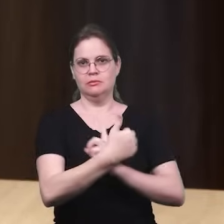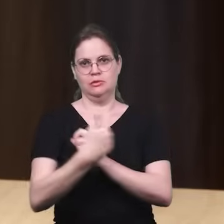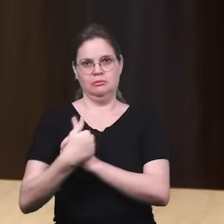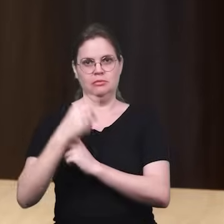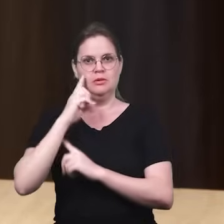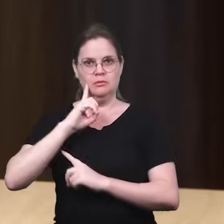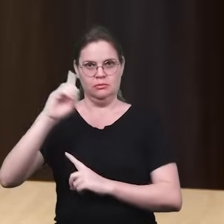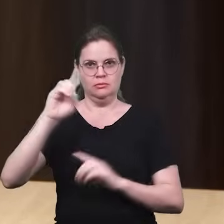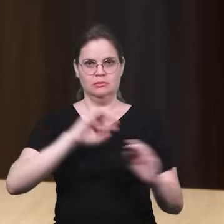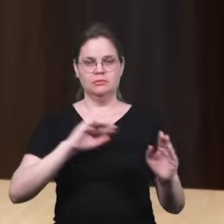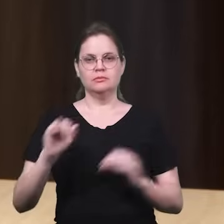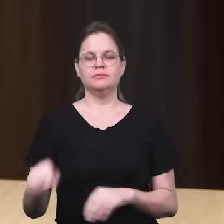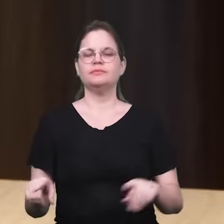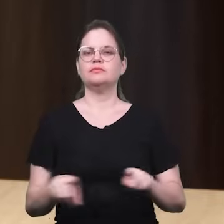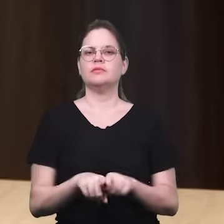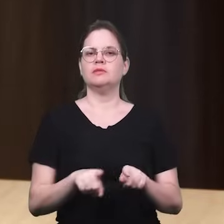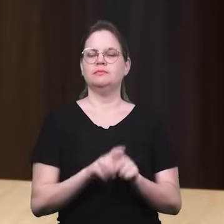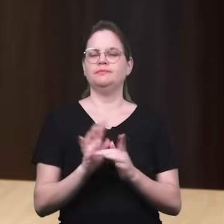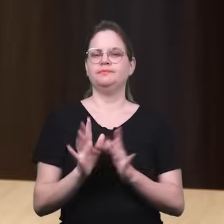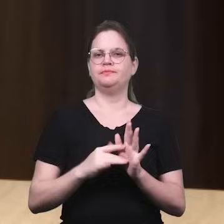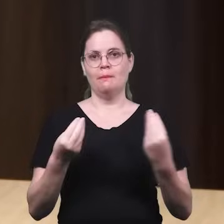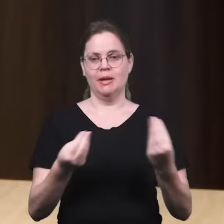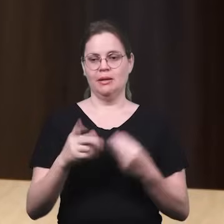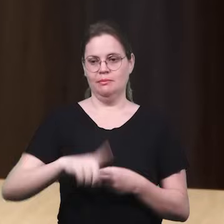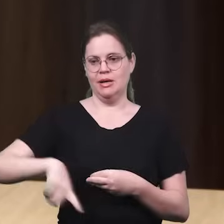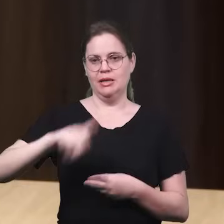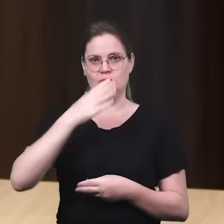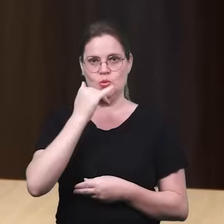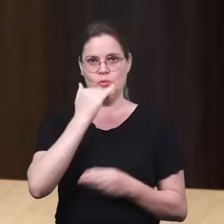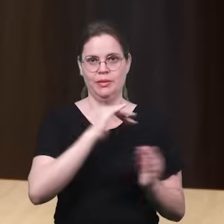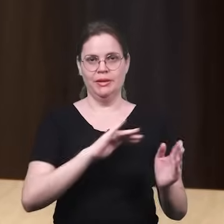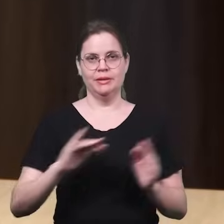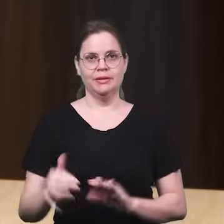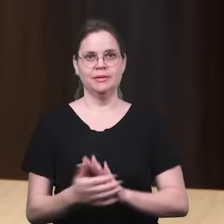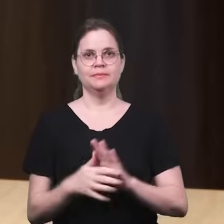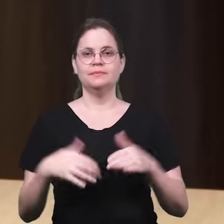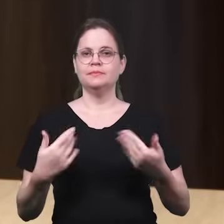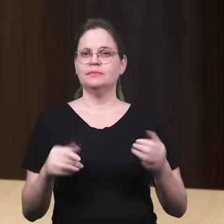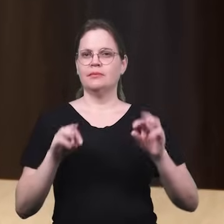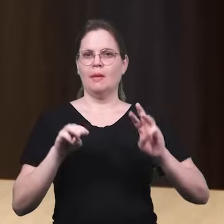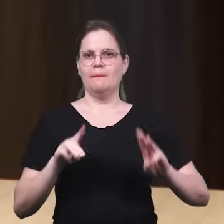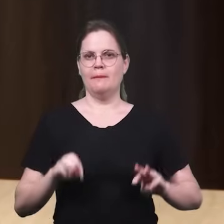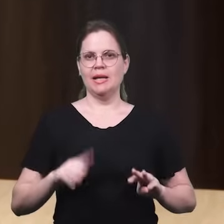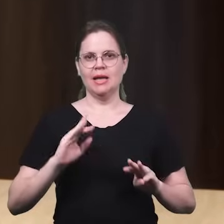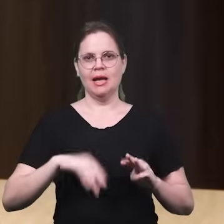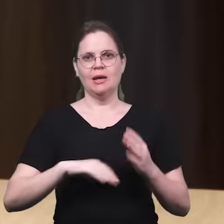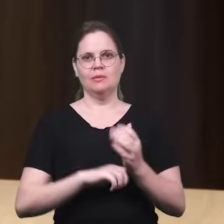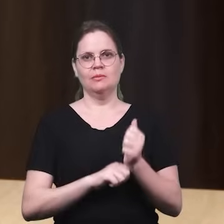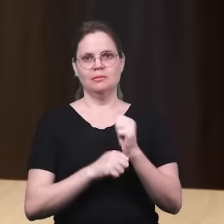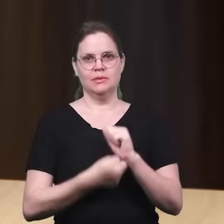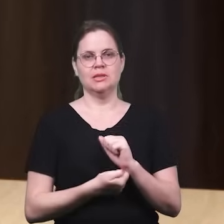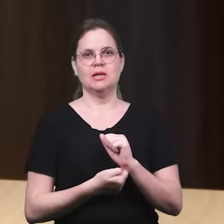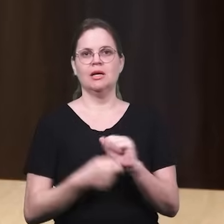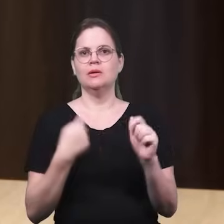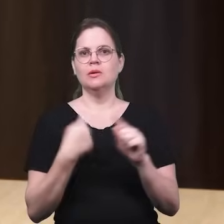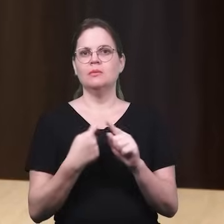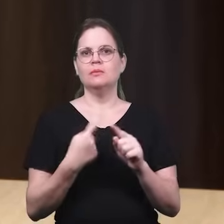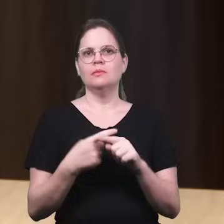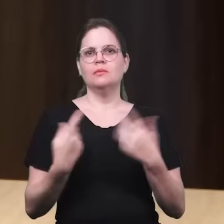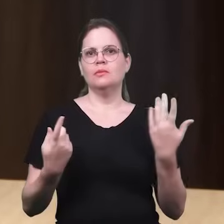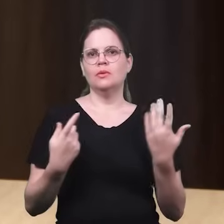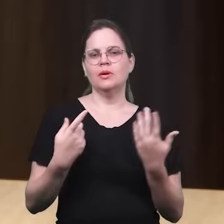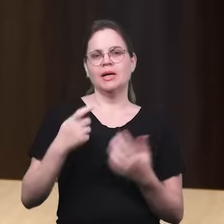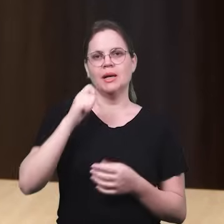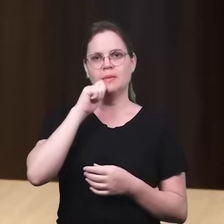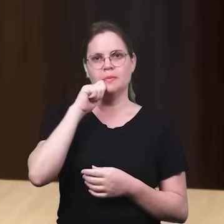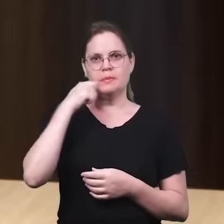diz também, eu sou o pão vivo que desceu do céu. E então o maná era um mistério. Deus chamou de pão do céu, mas